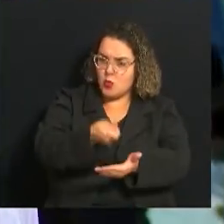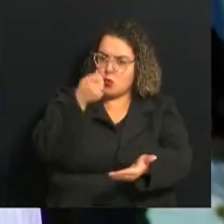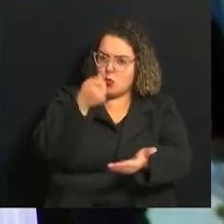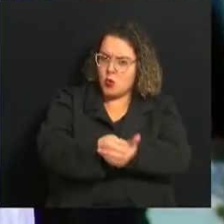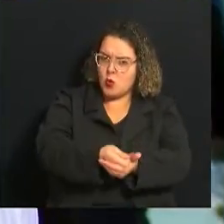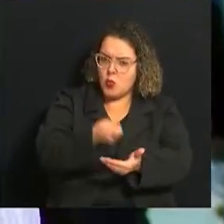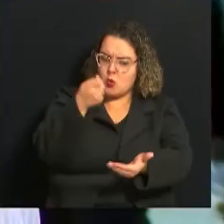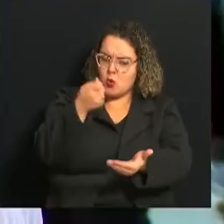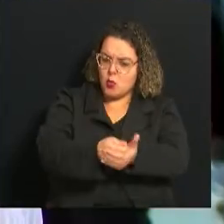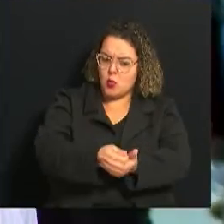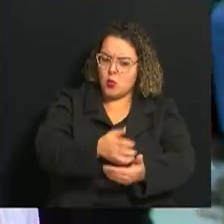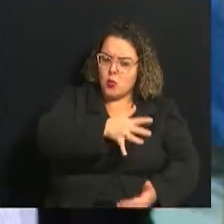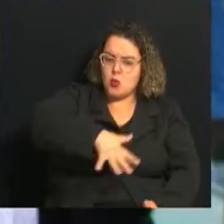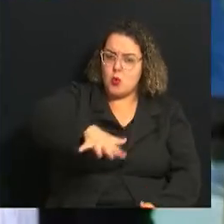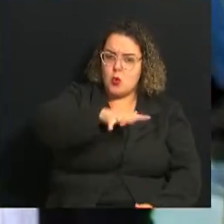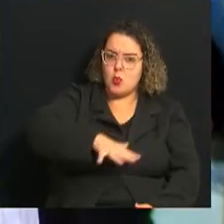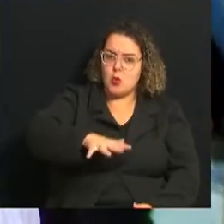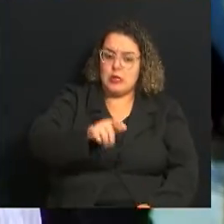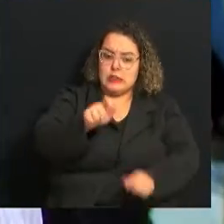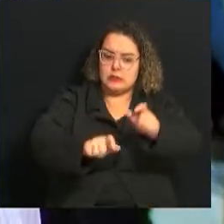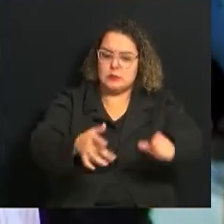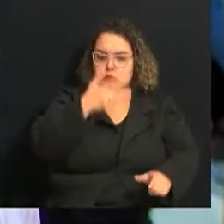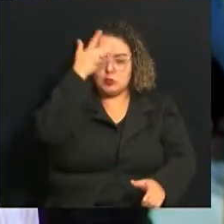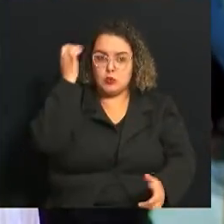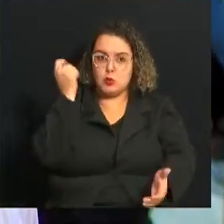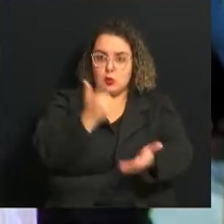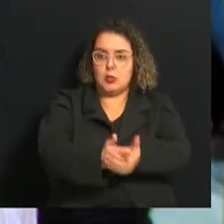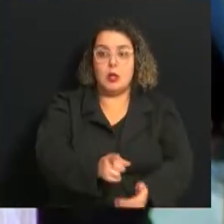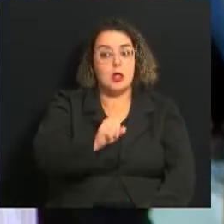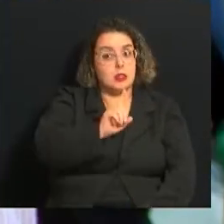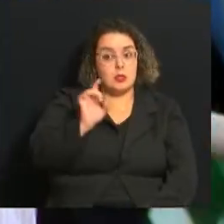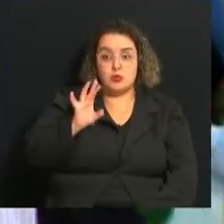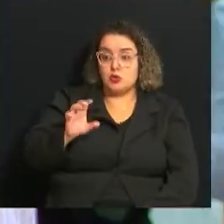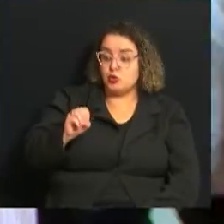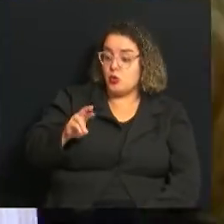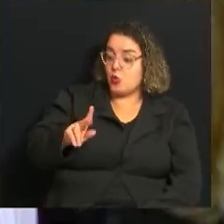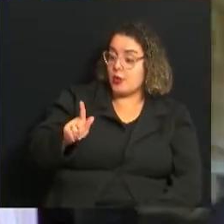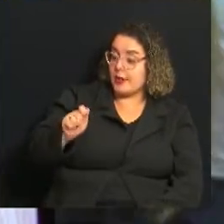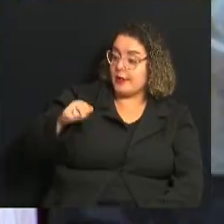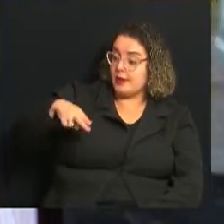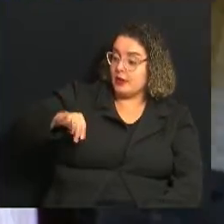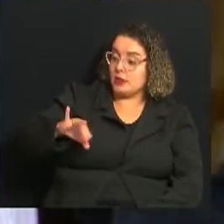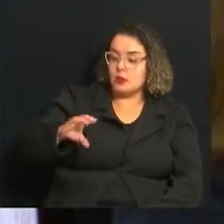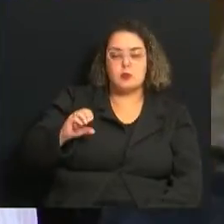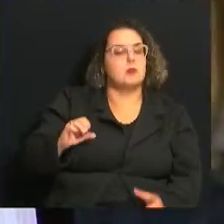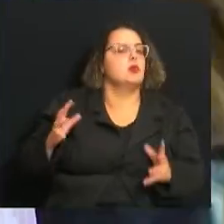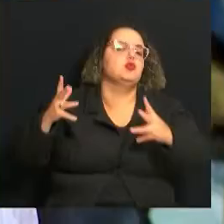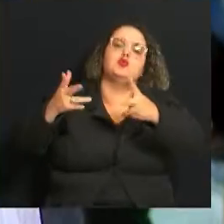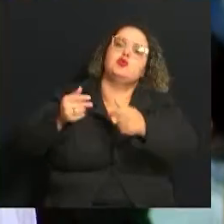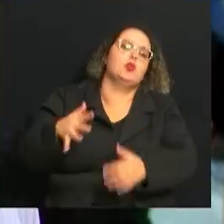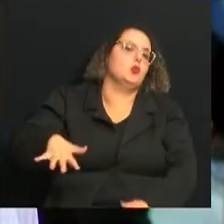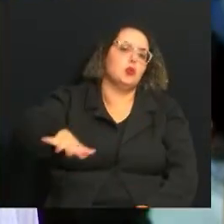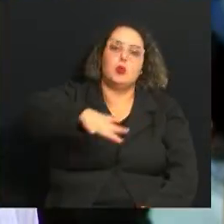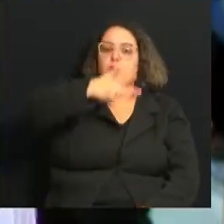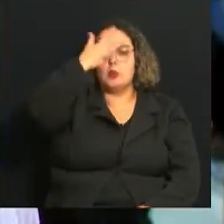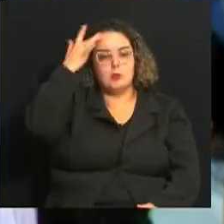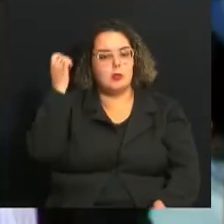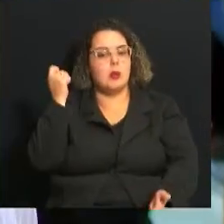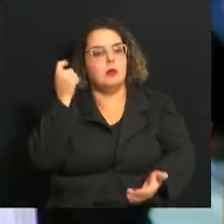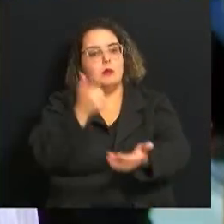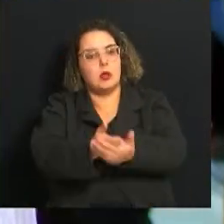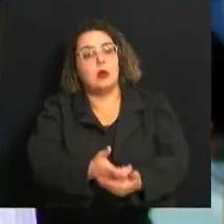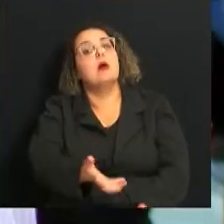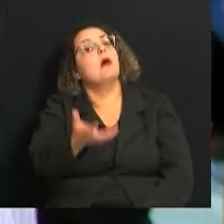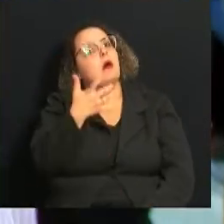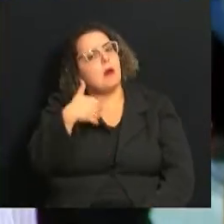mercado consumidor, não só do mercado de orgânicos, mas do mercado de uma forma geral. O consumidor está querendo mais